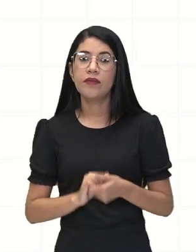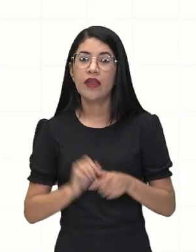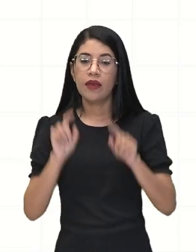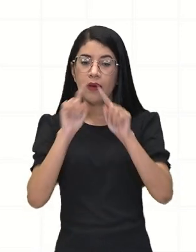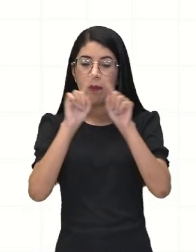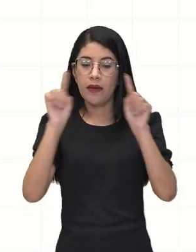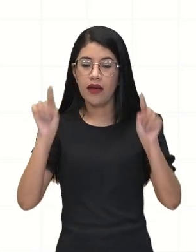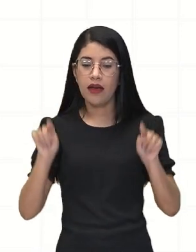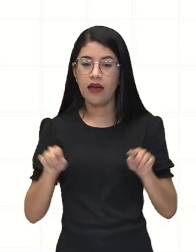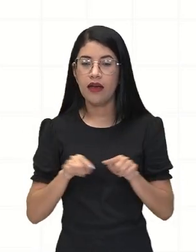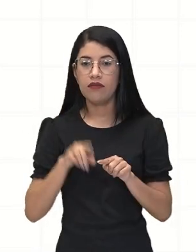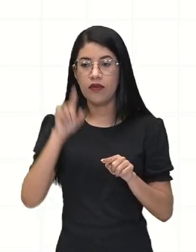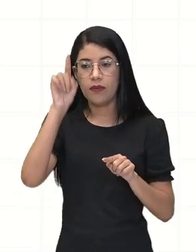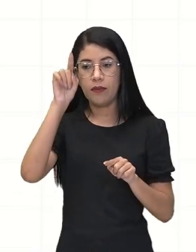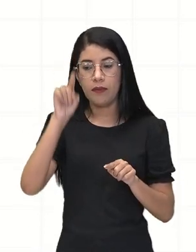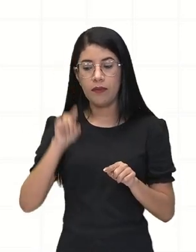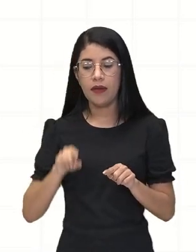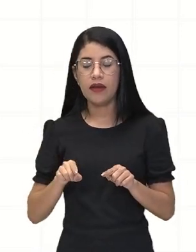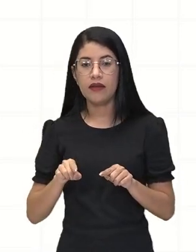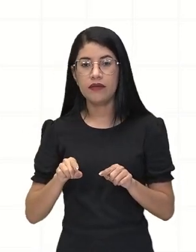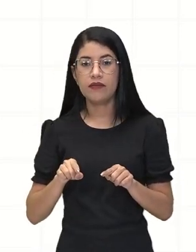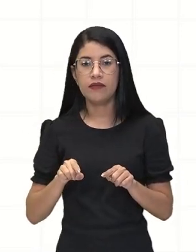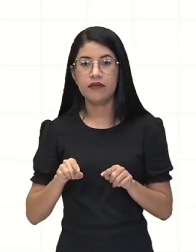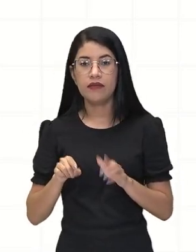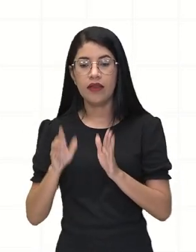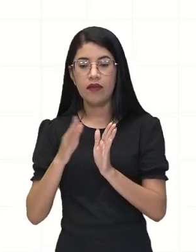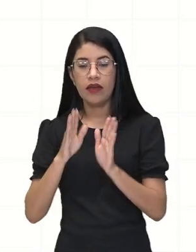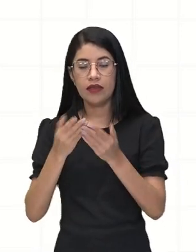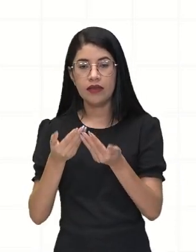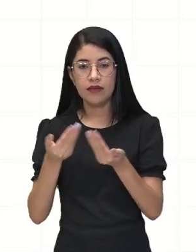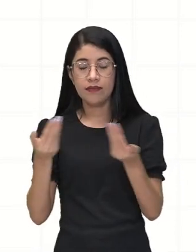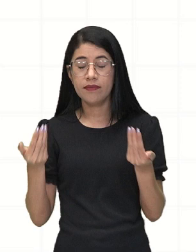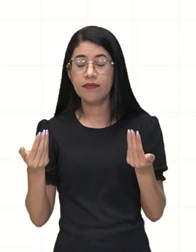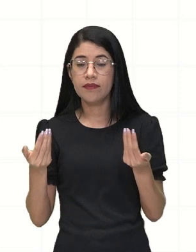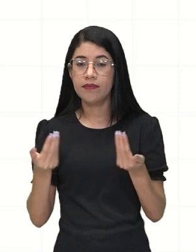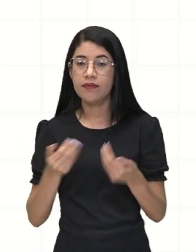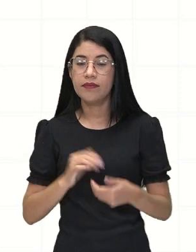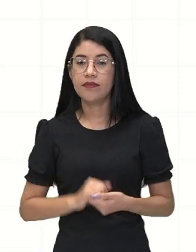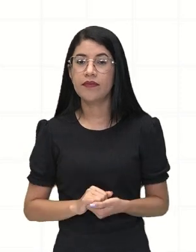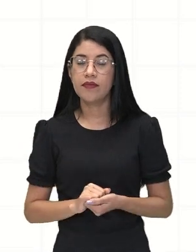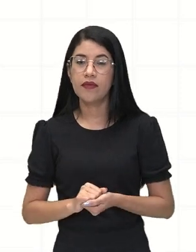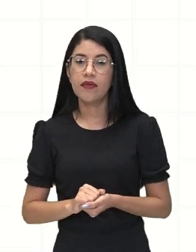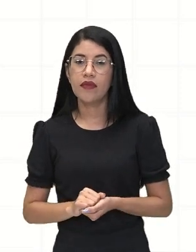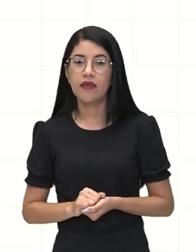ó, esse lado. Vou dividir essa figura em dois